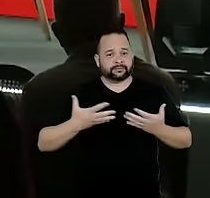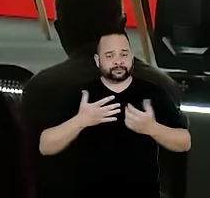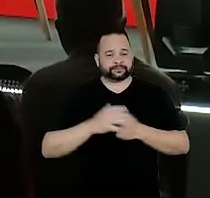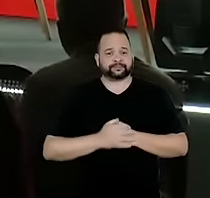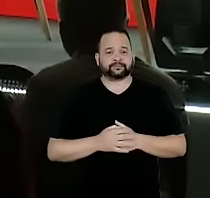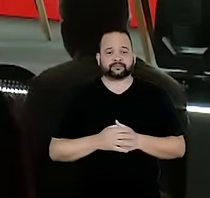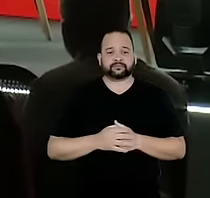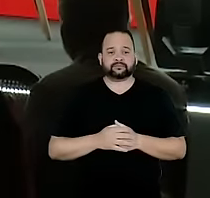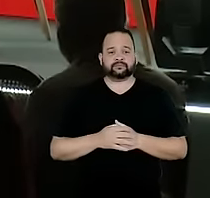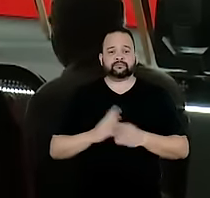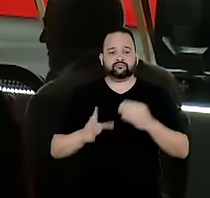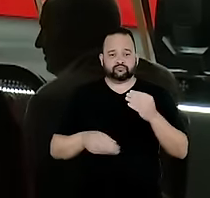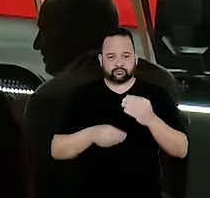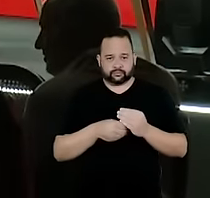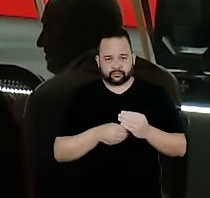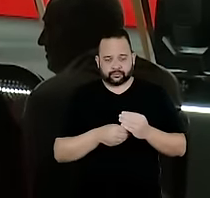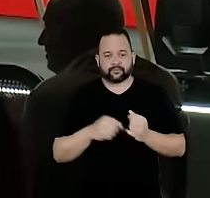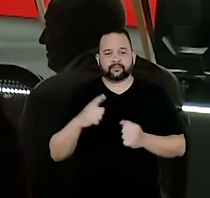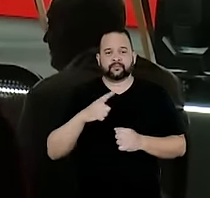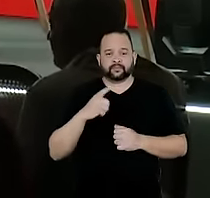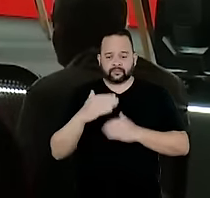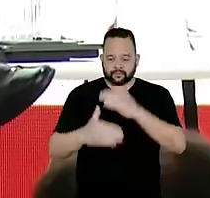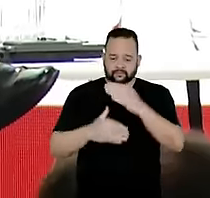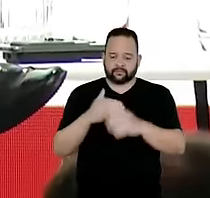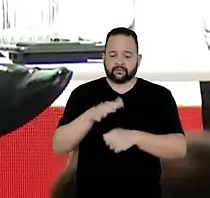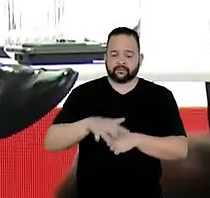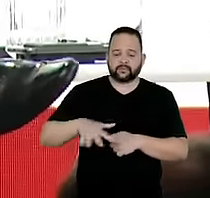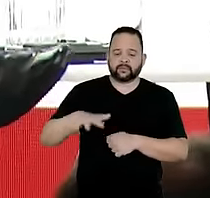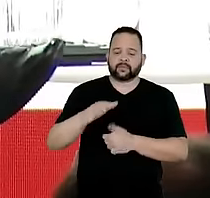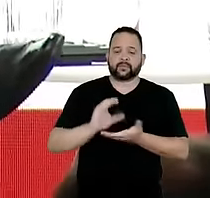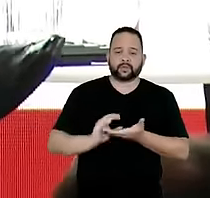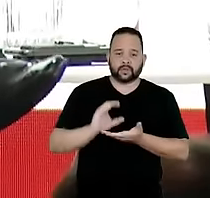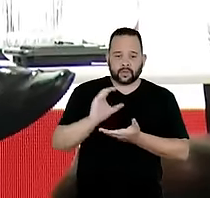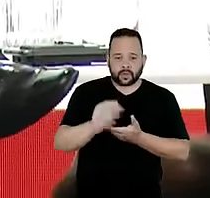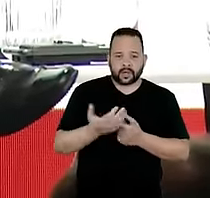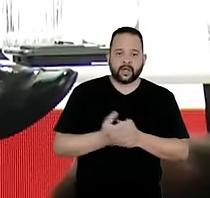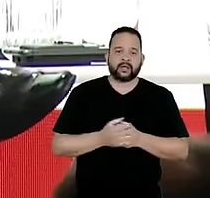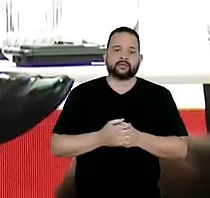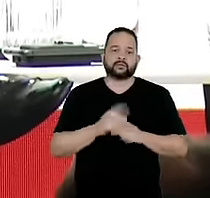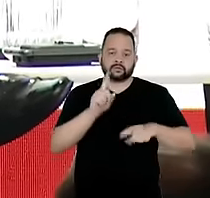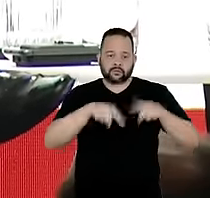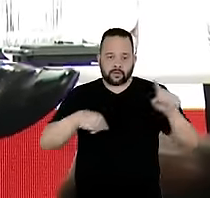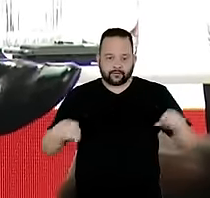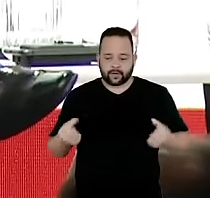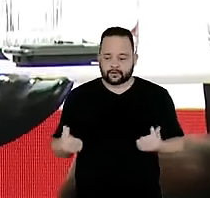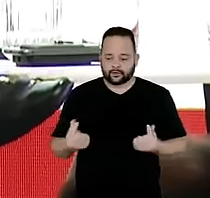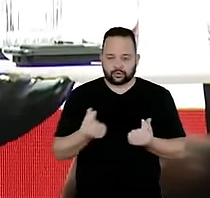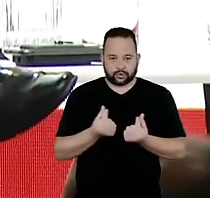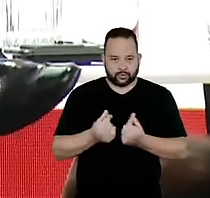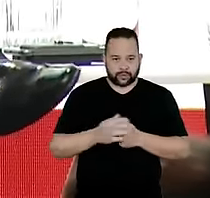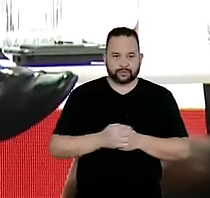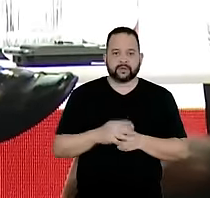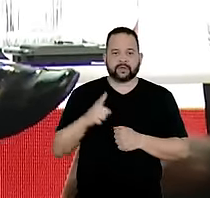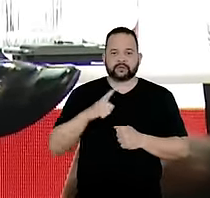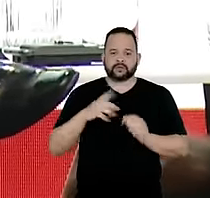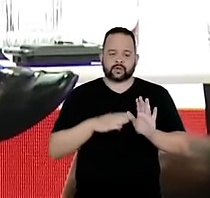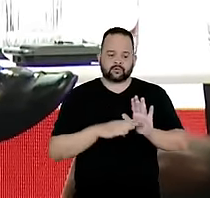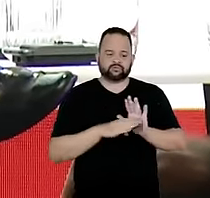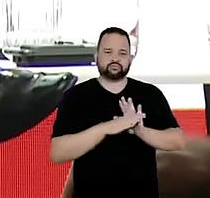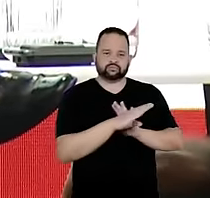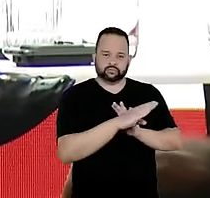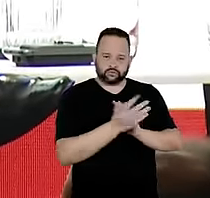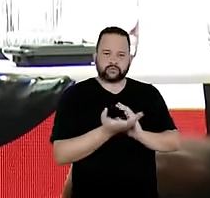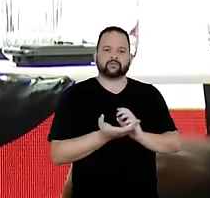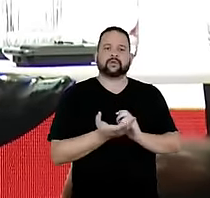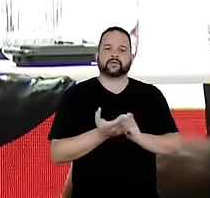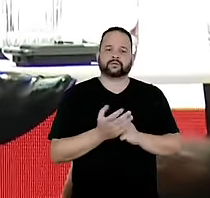que você tem a evolução do mercado de crédito da dinâmica de preço mesmo dos spreads mas você tem um avanço institucional do mercado de crédito